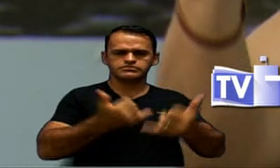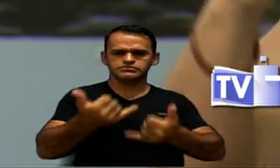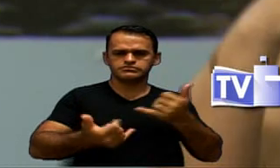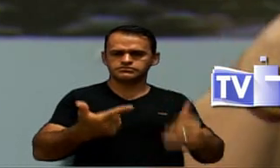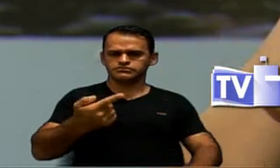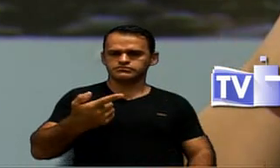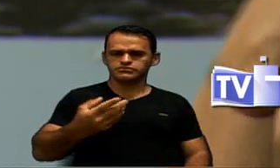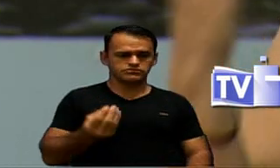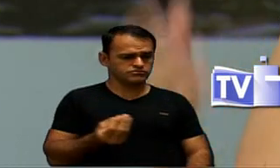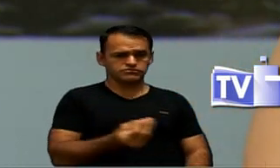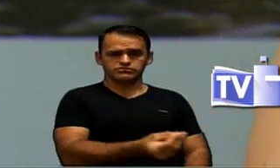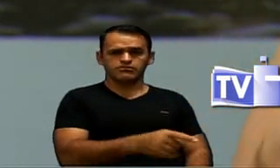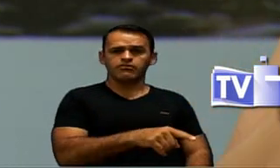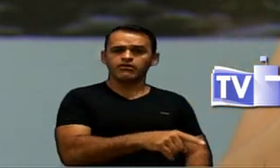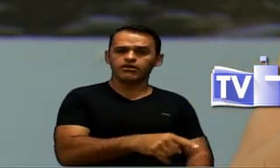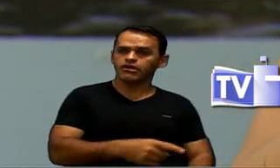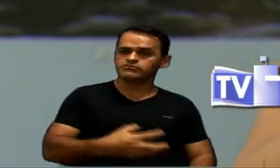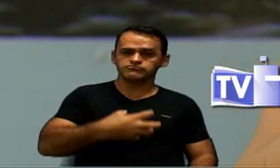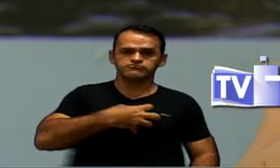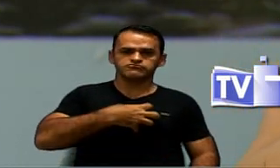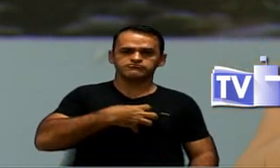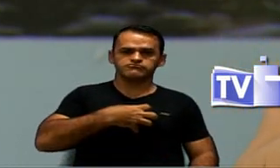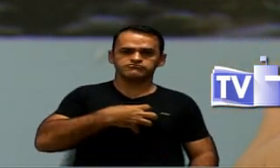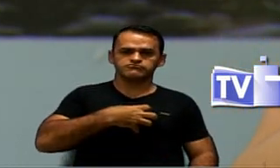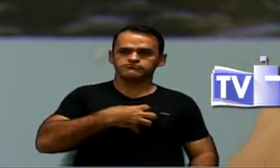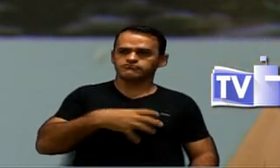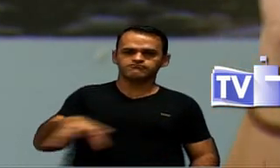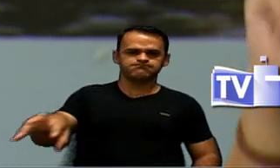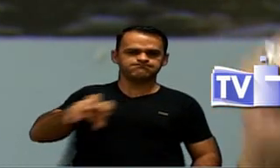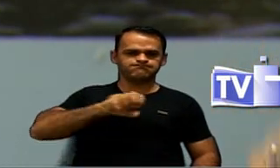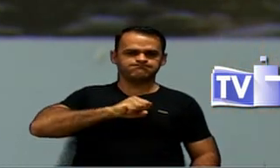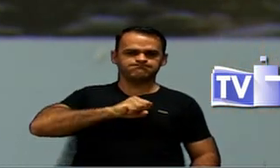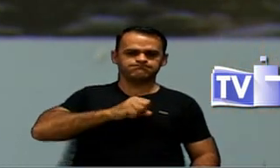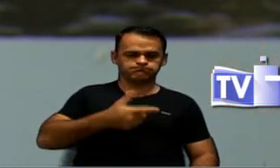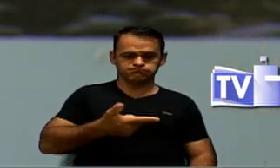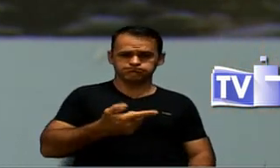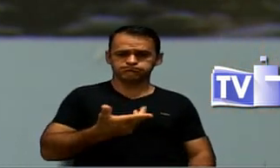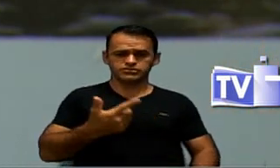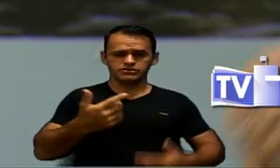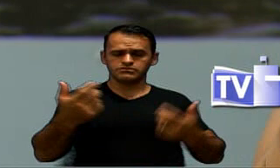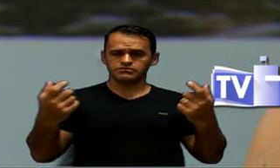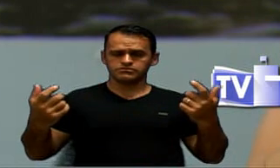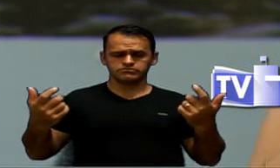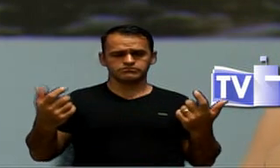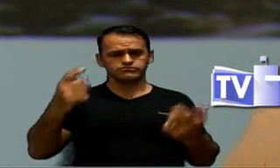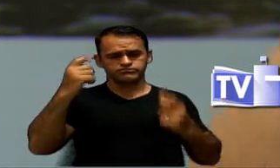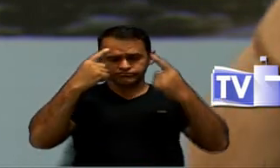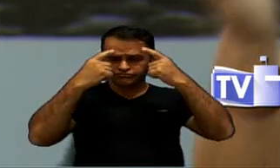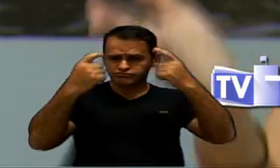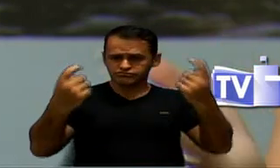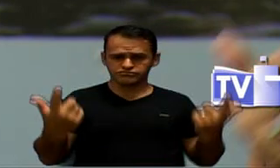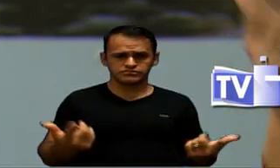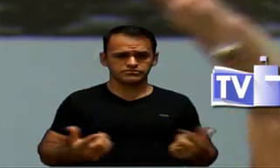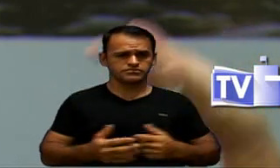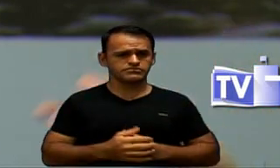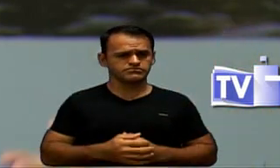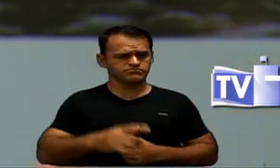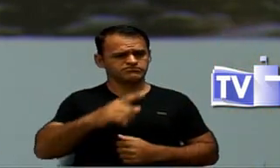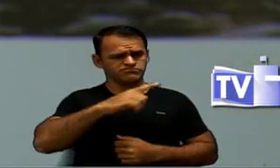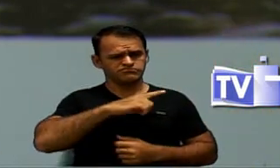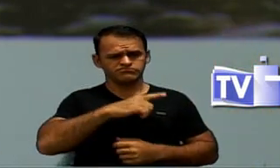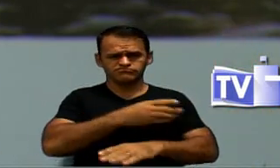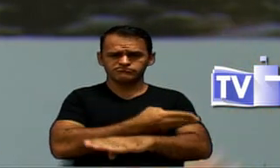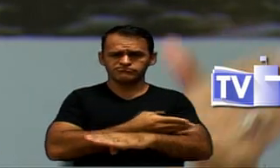tenho uma filha maravilhosa, todo mundo fala, nossa, essa menina vai dar trabalho. Ou, prende a sua cabrita que meu bode